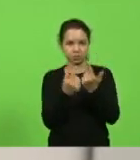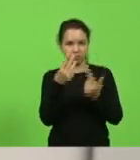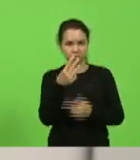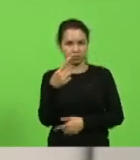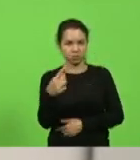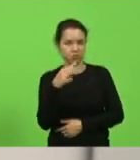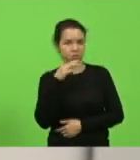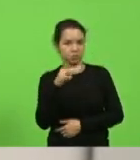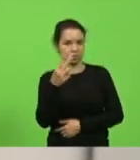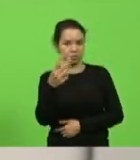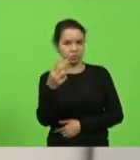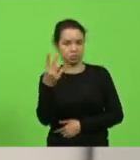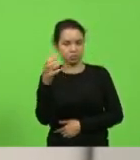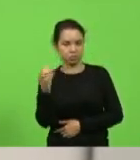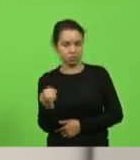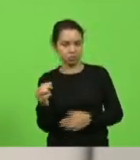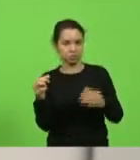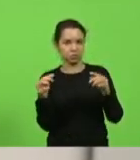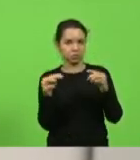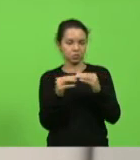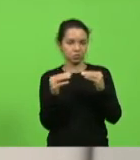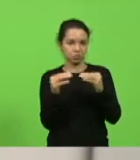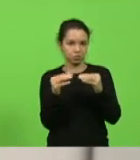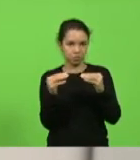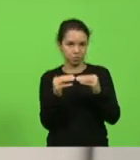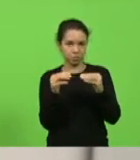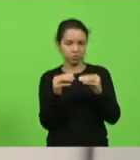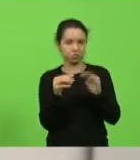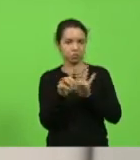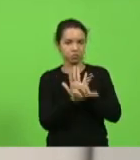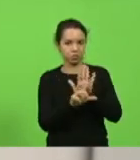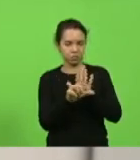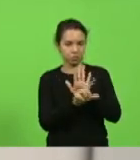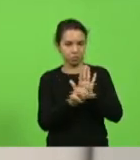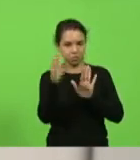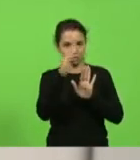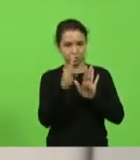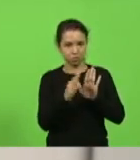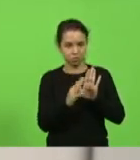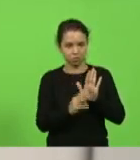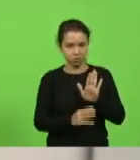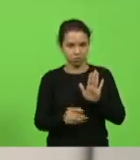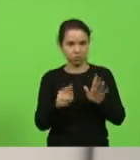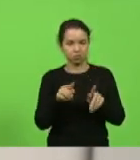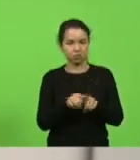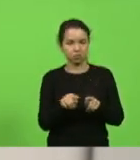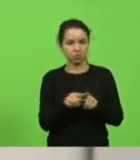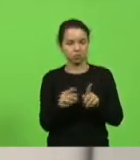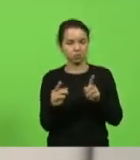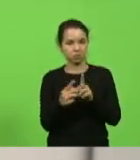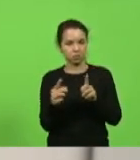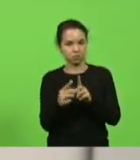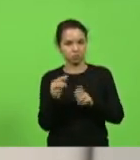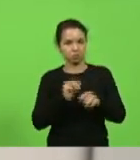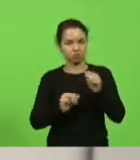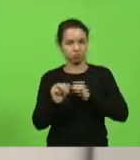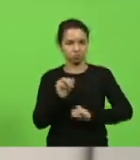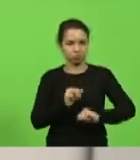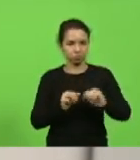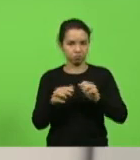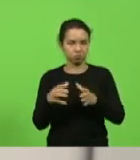31/3/2020 estava em harmonia com a legislação nacional e atendia o anseio da área técnica do Estado, fecha